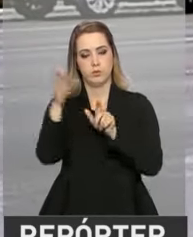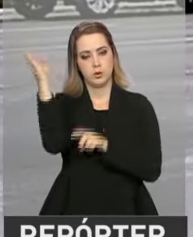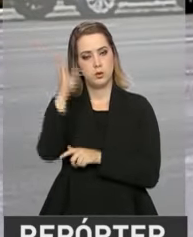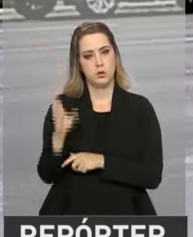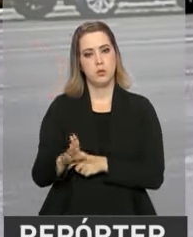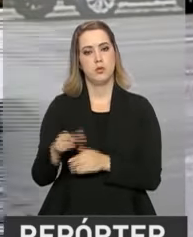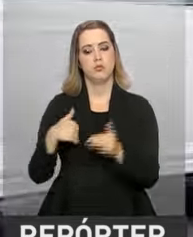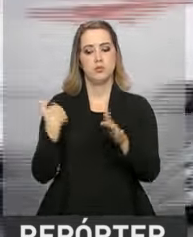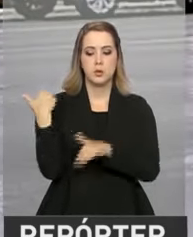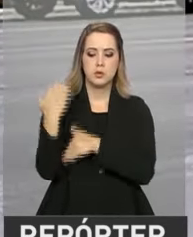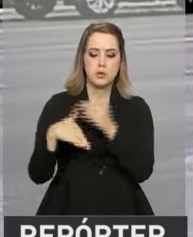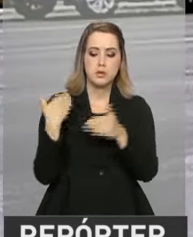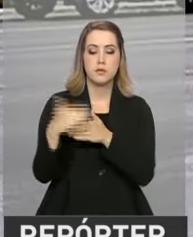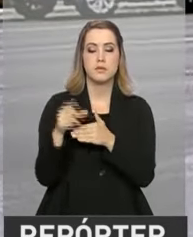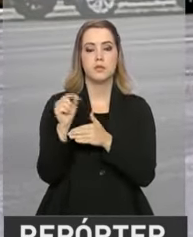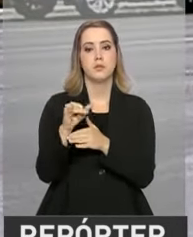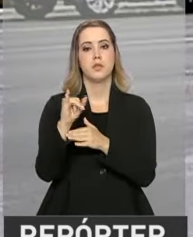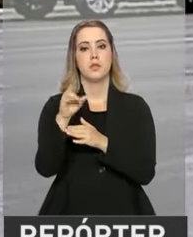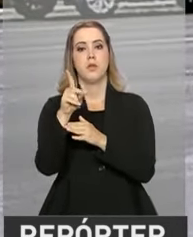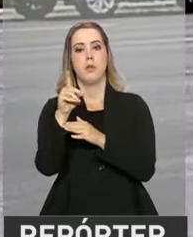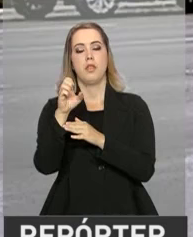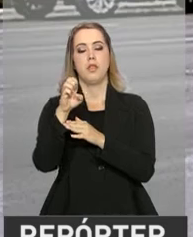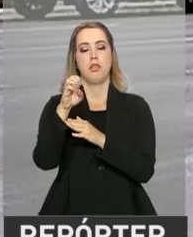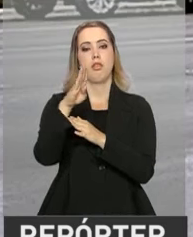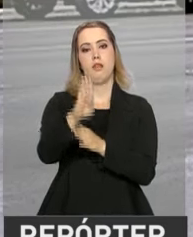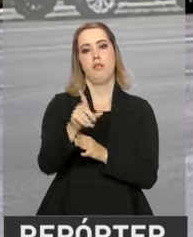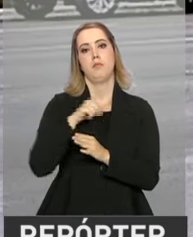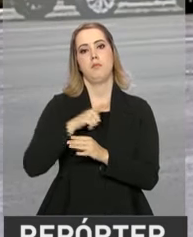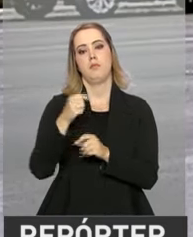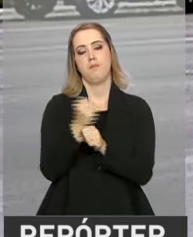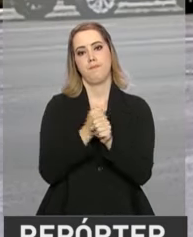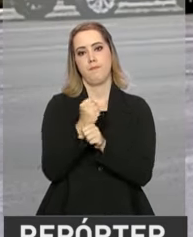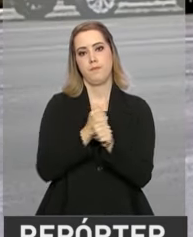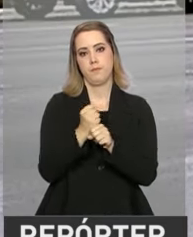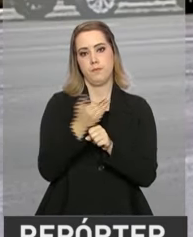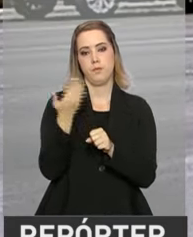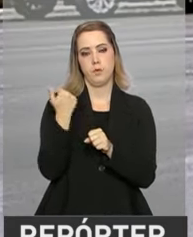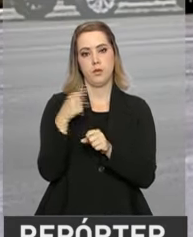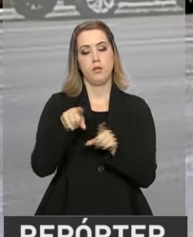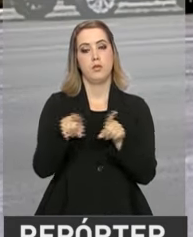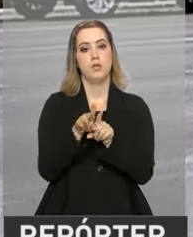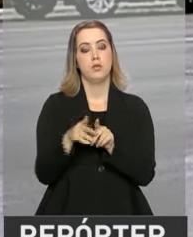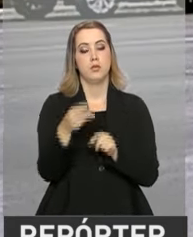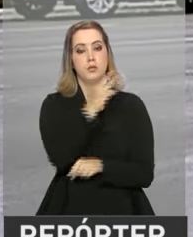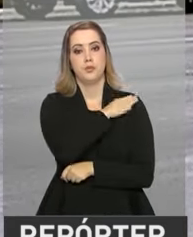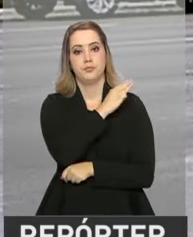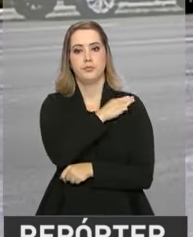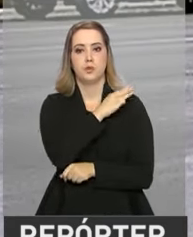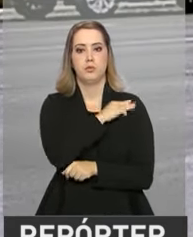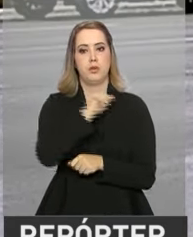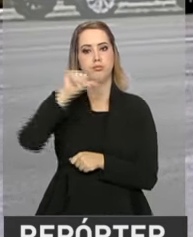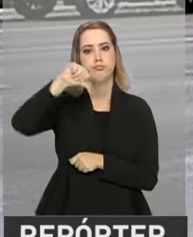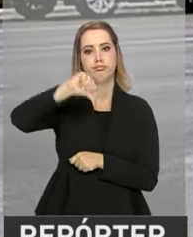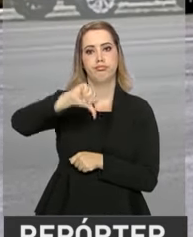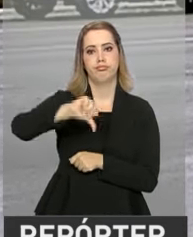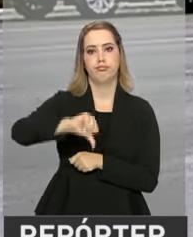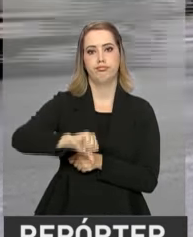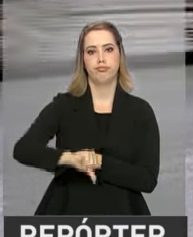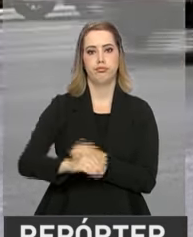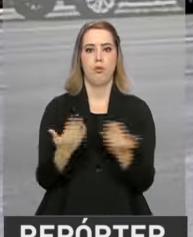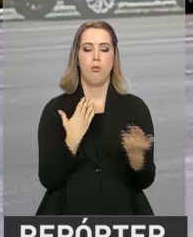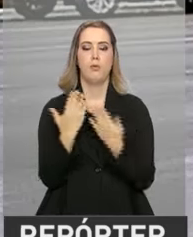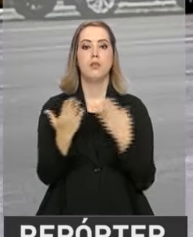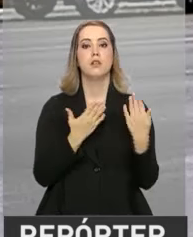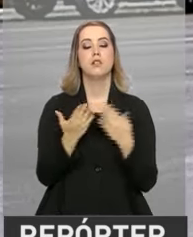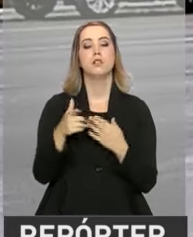índice de desenvolvimento da educação básica, o IDEB de 2015 mostra que o ensino médio é o que está em pior situação quando